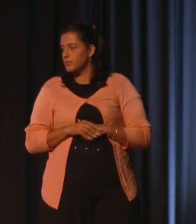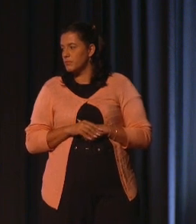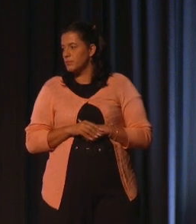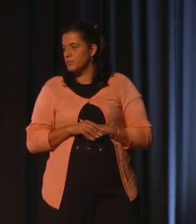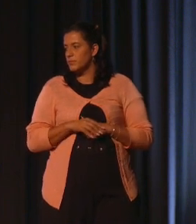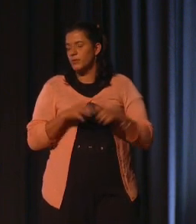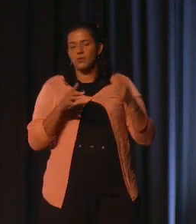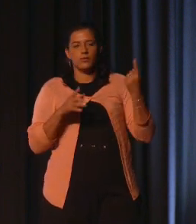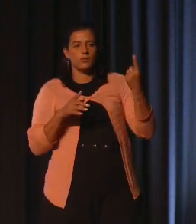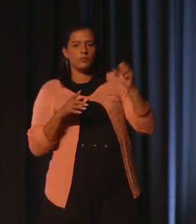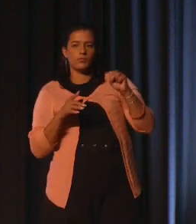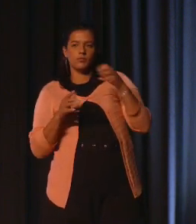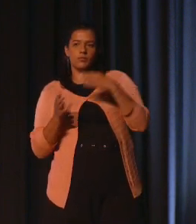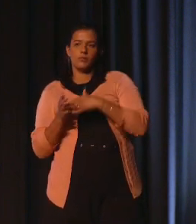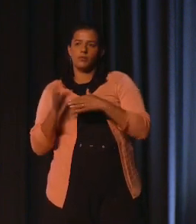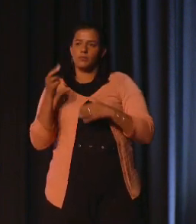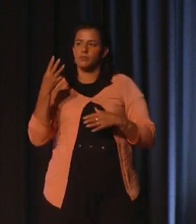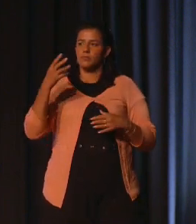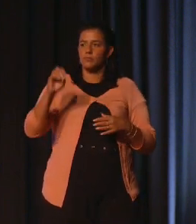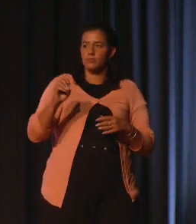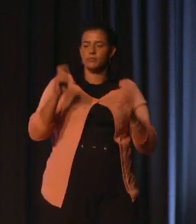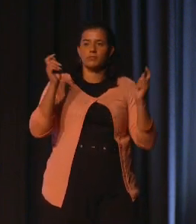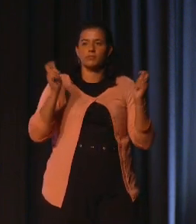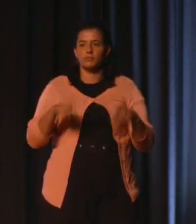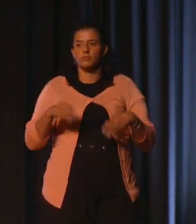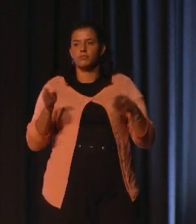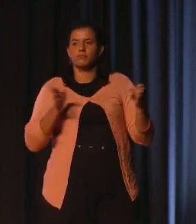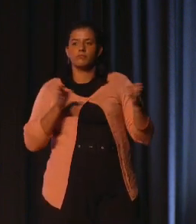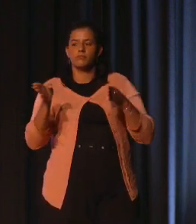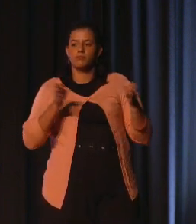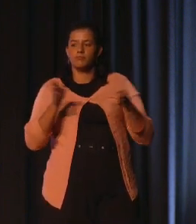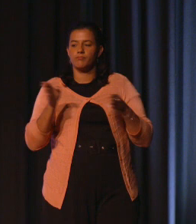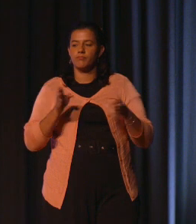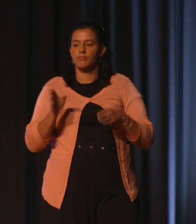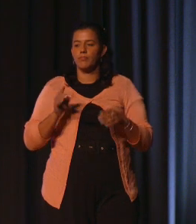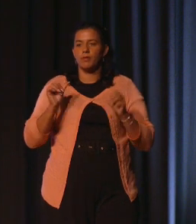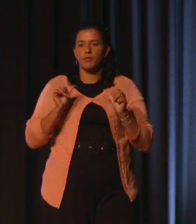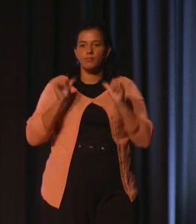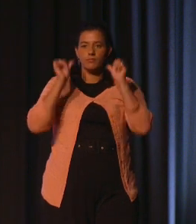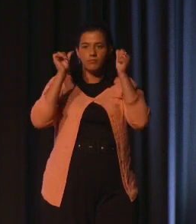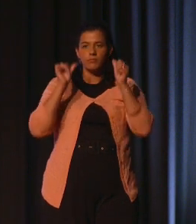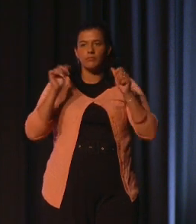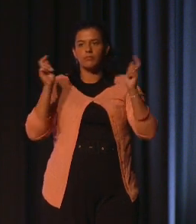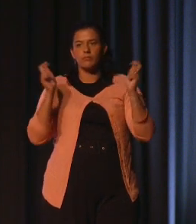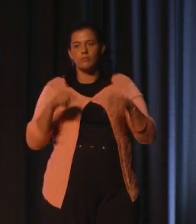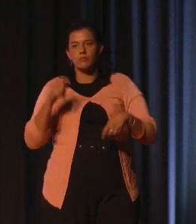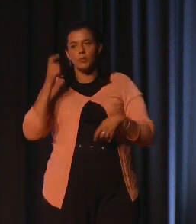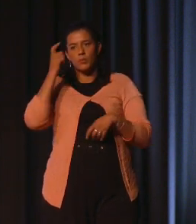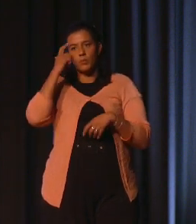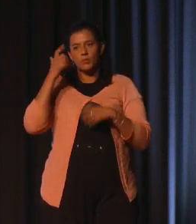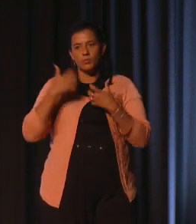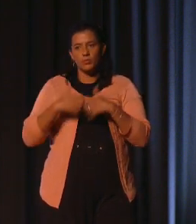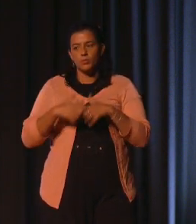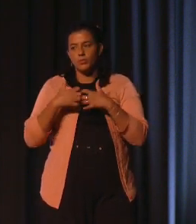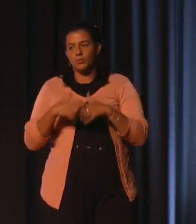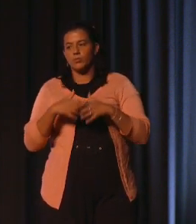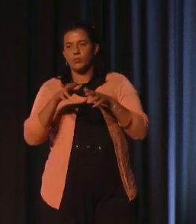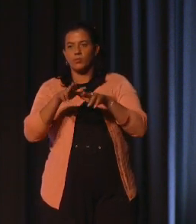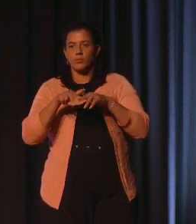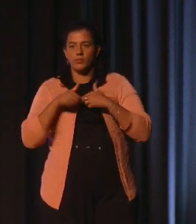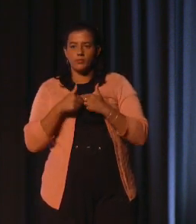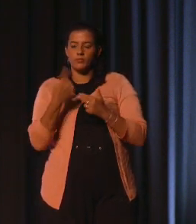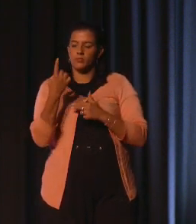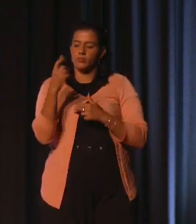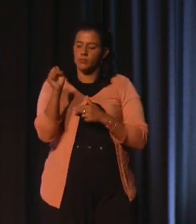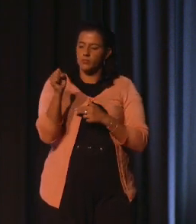Aqui dos 18 aos 30 anos é onde o siso é o dente do juízo, por isso que aos 18